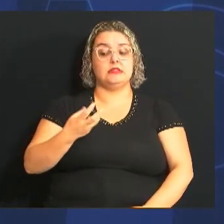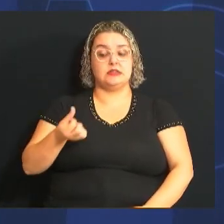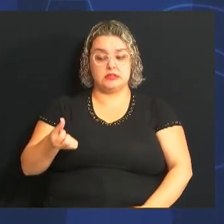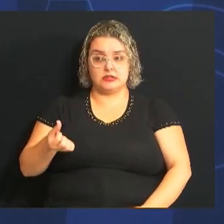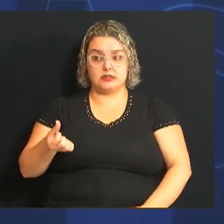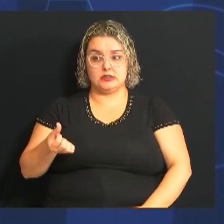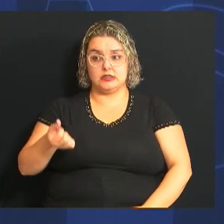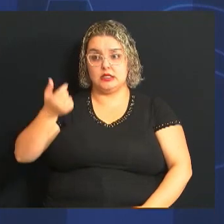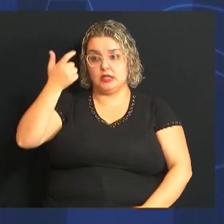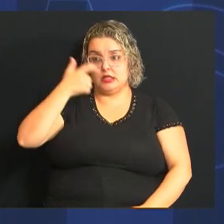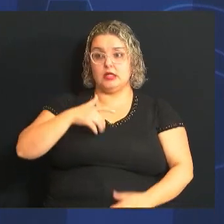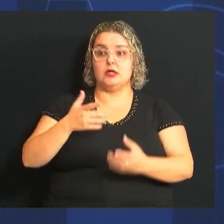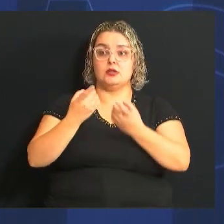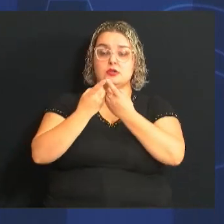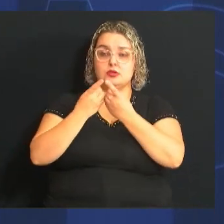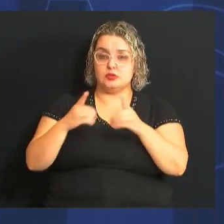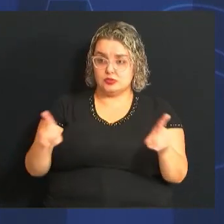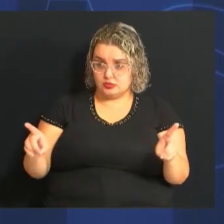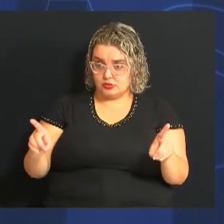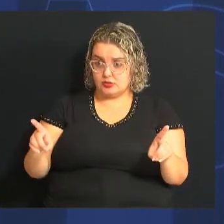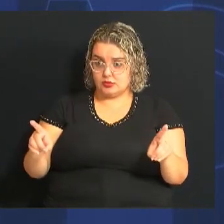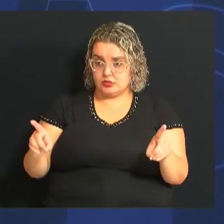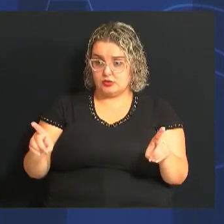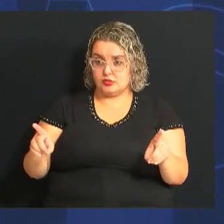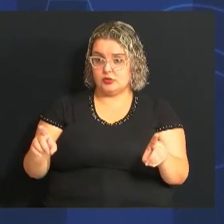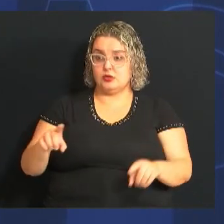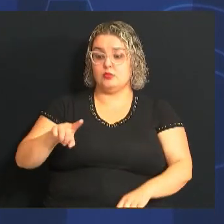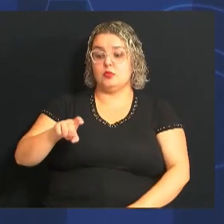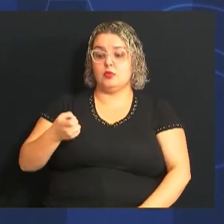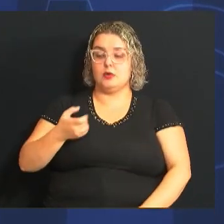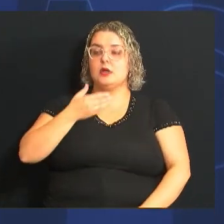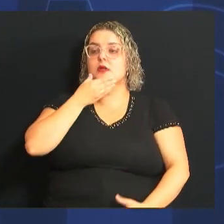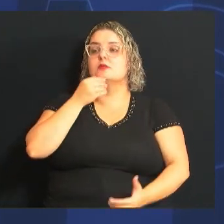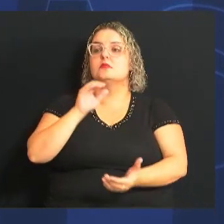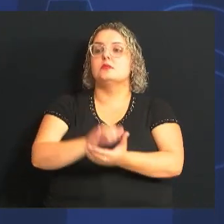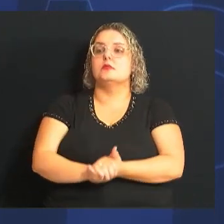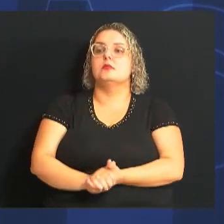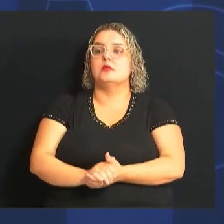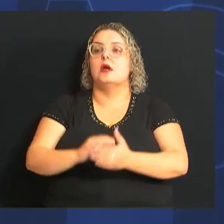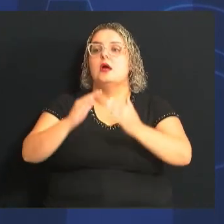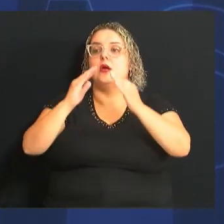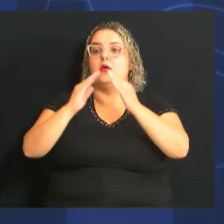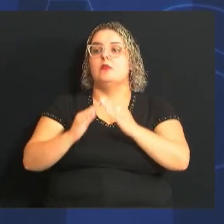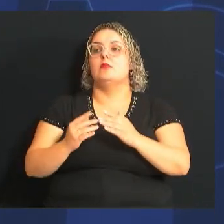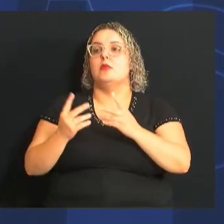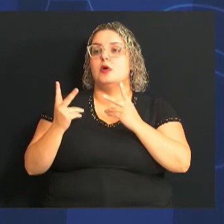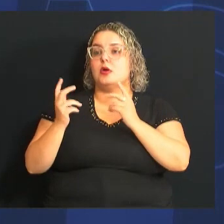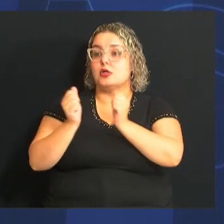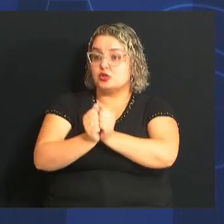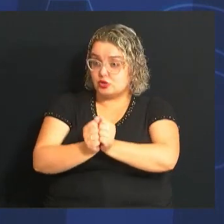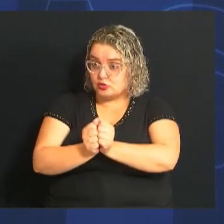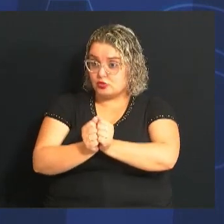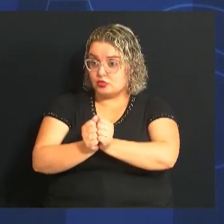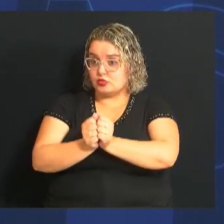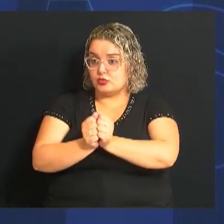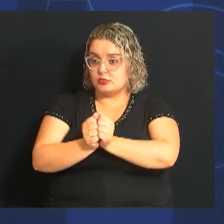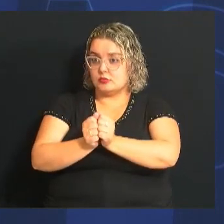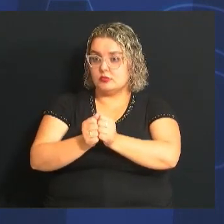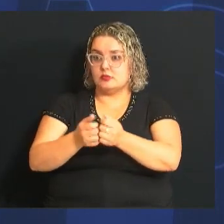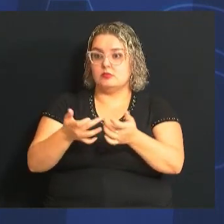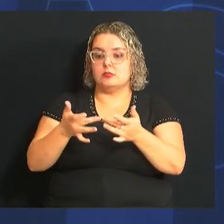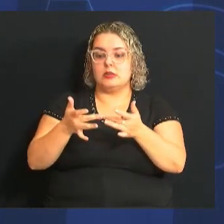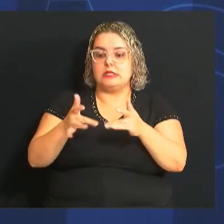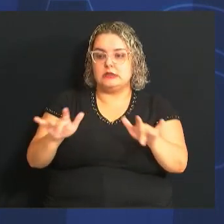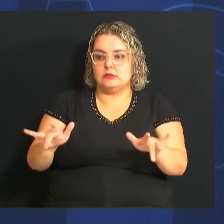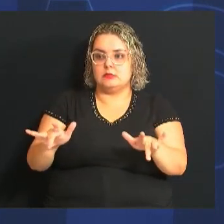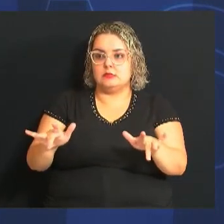sou separada e o meu ex-marido mora na mesma casa, então acho que eles se separaram, mas ninguém quer deixar